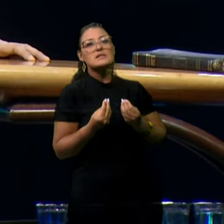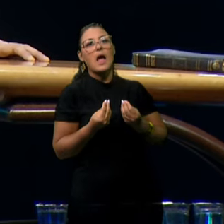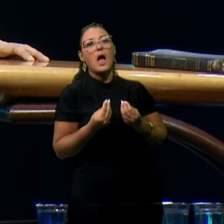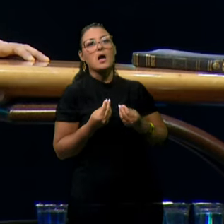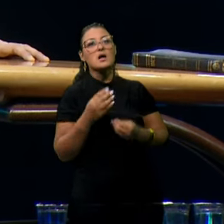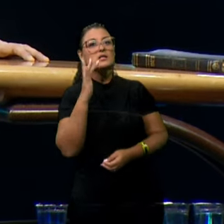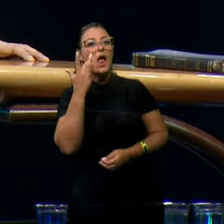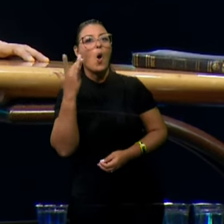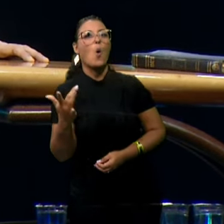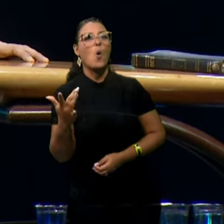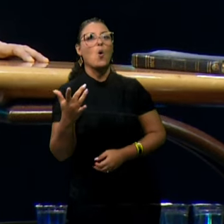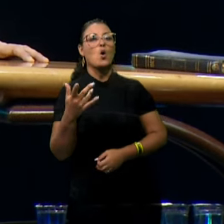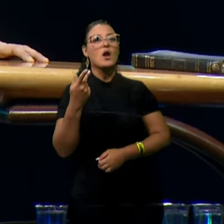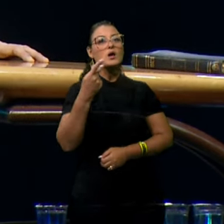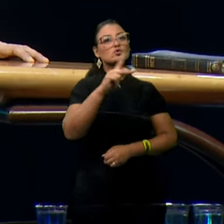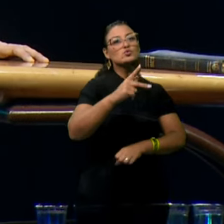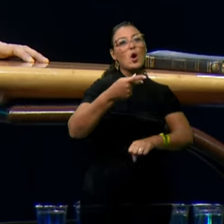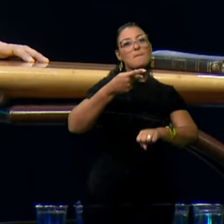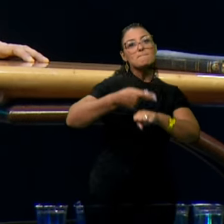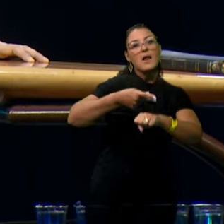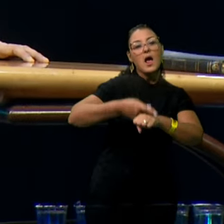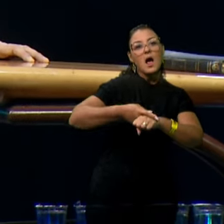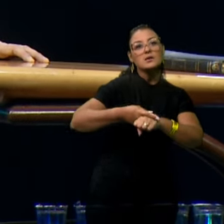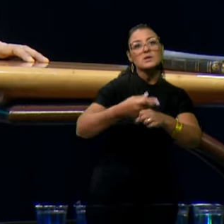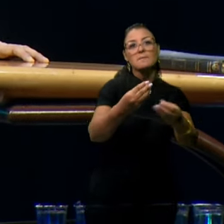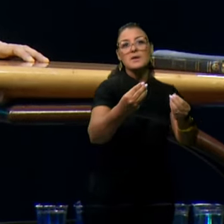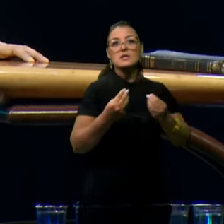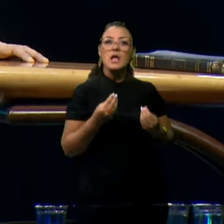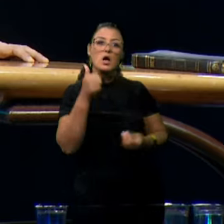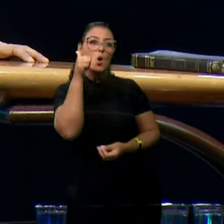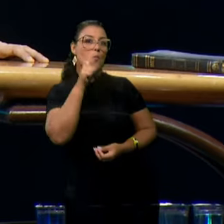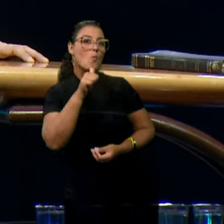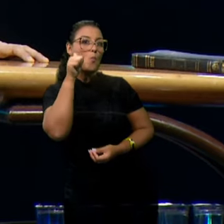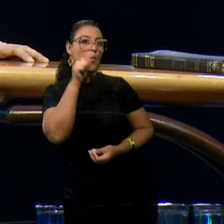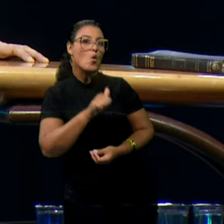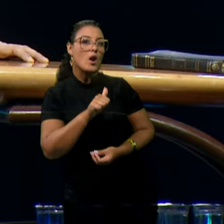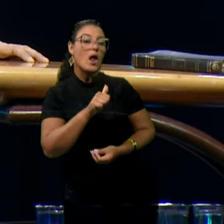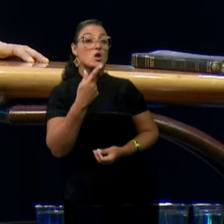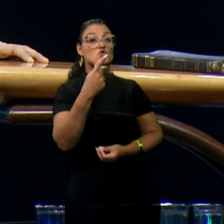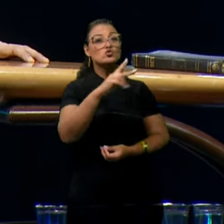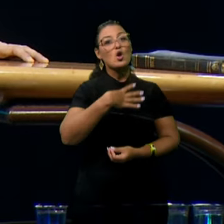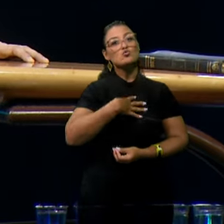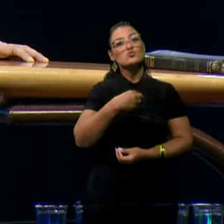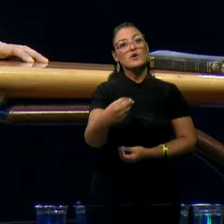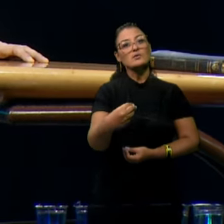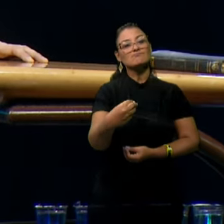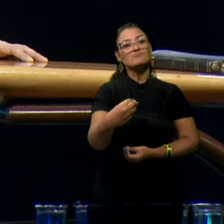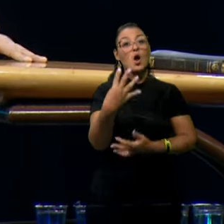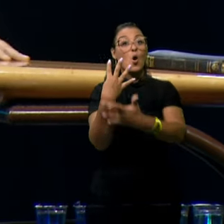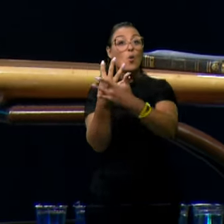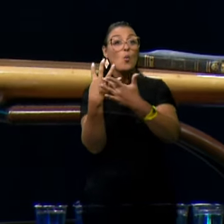ouro me entrego a tuas mulheres e me entrega teus filhos